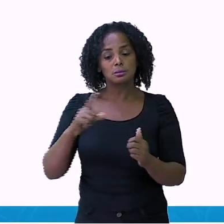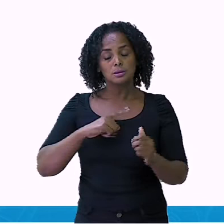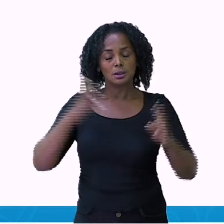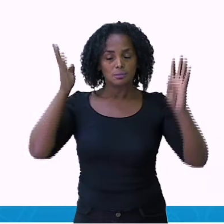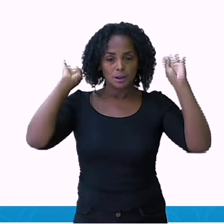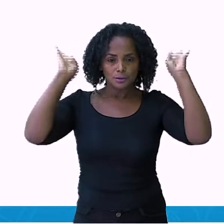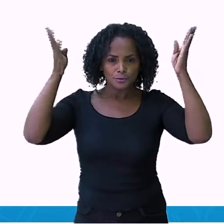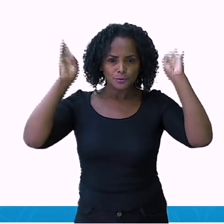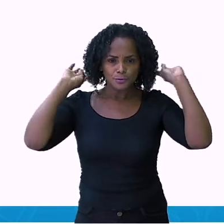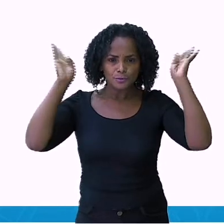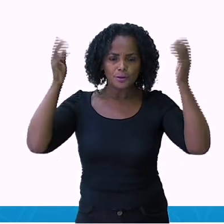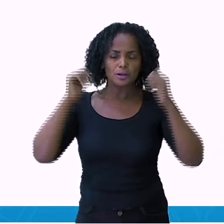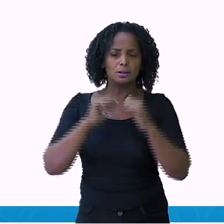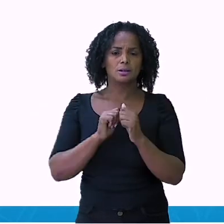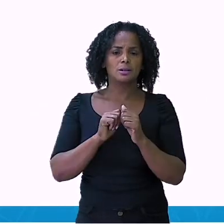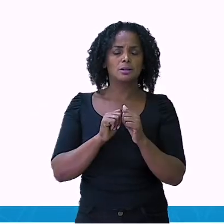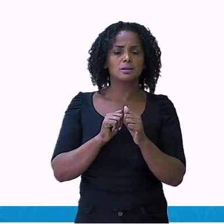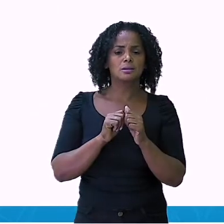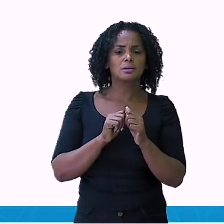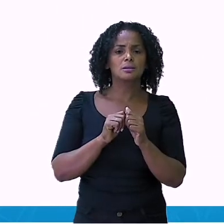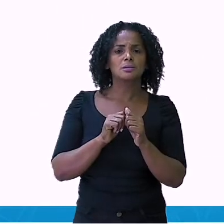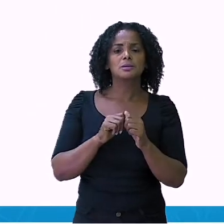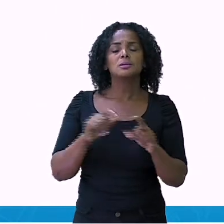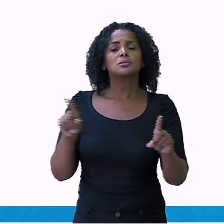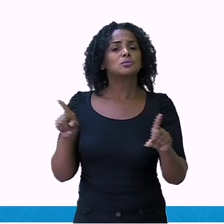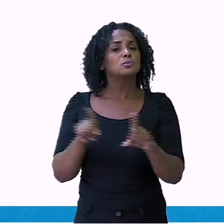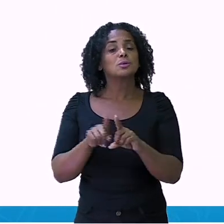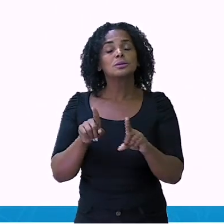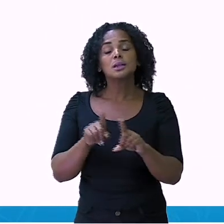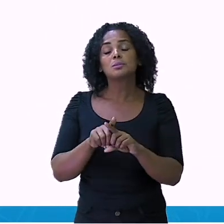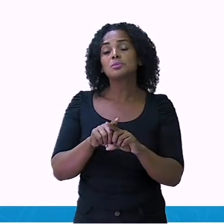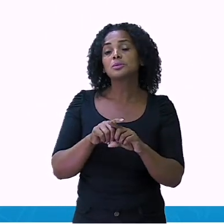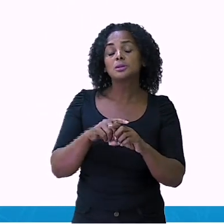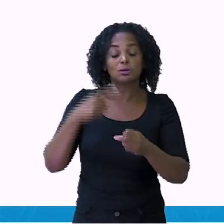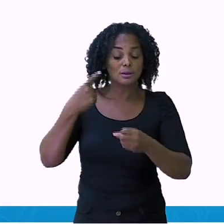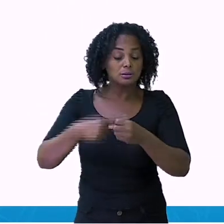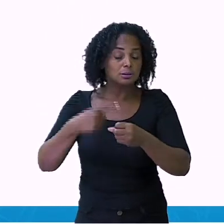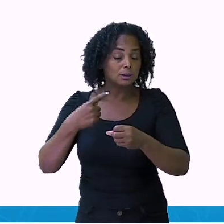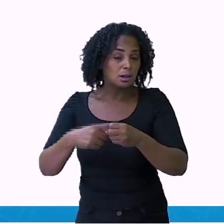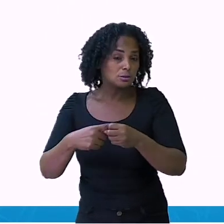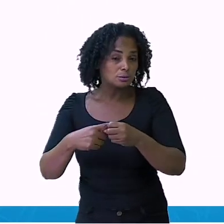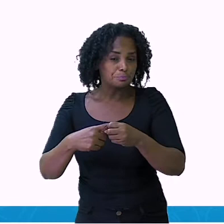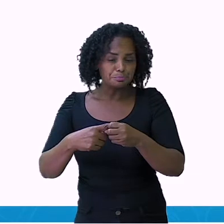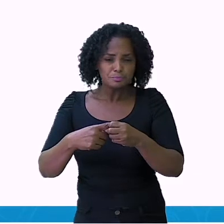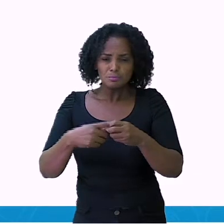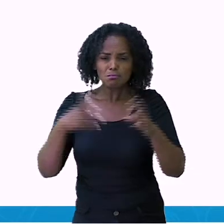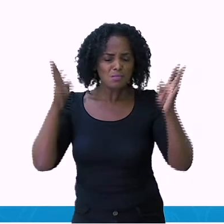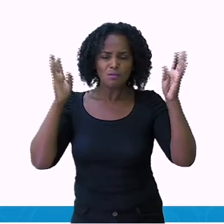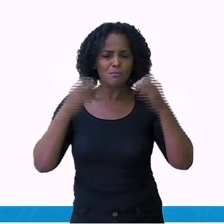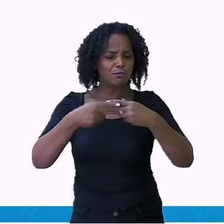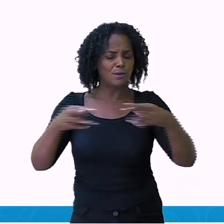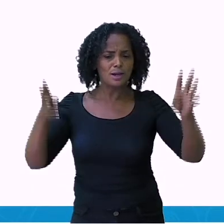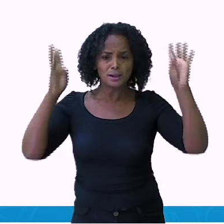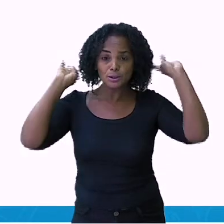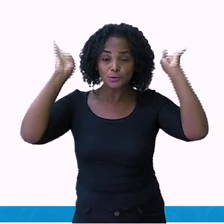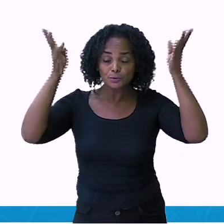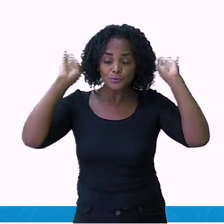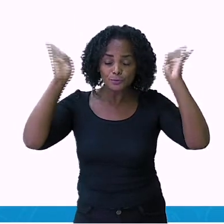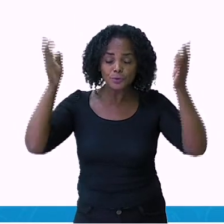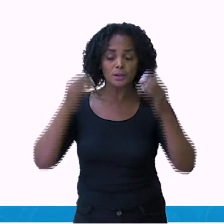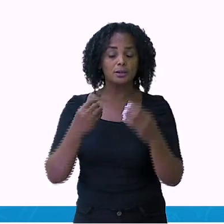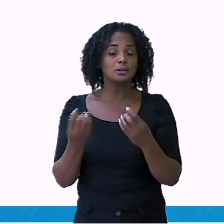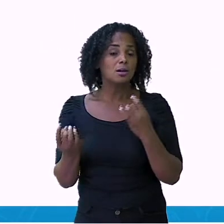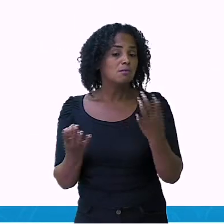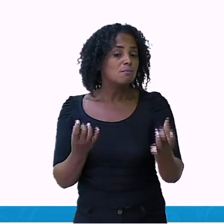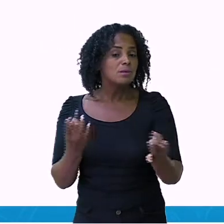né, no mercado municipal, que acontece normalmente aos domingos, e ali a gente consegue ver vários feirantes expondo o seu